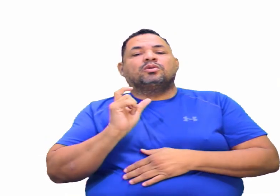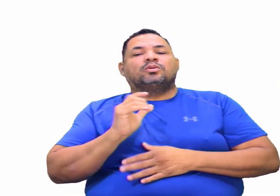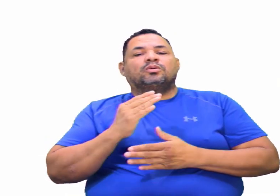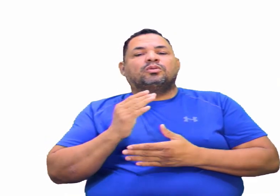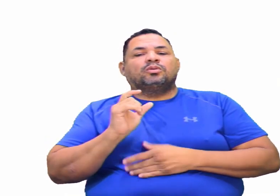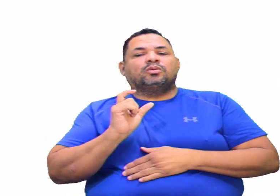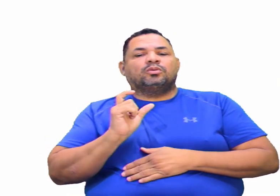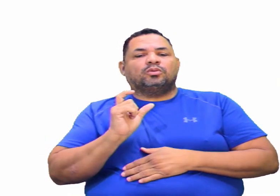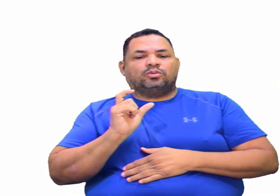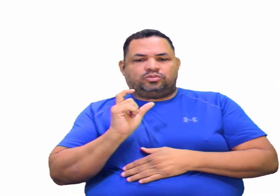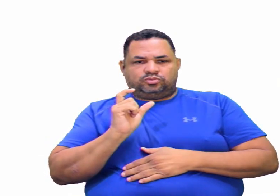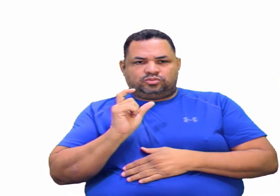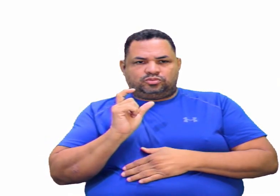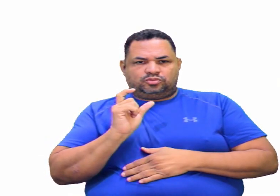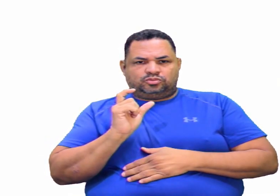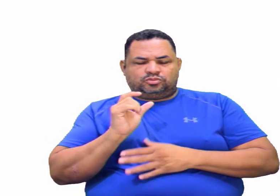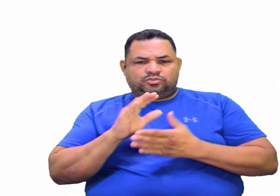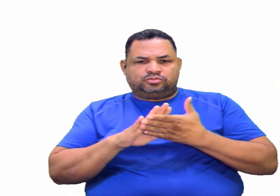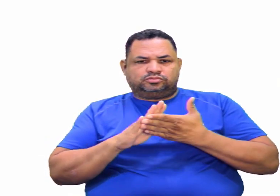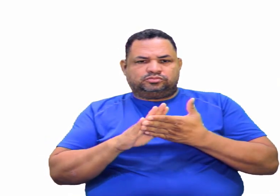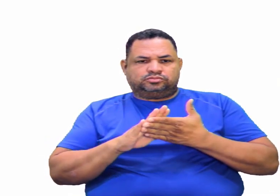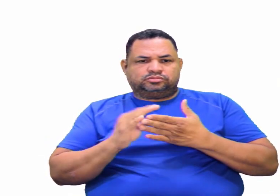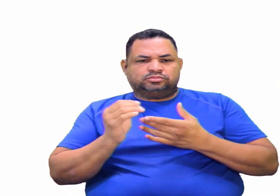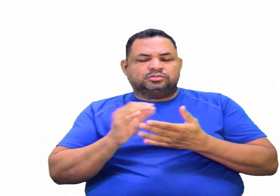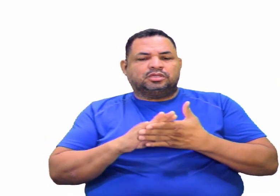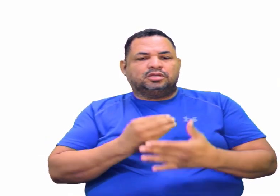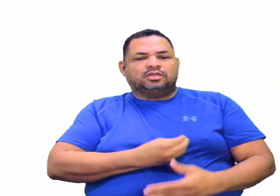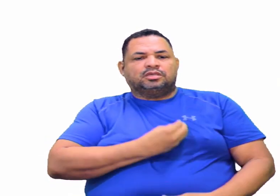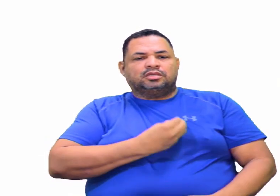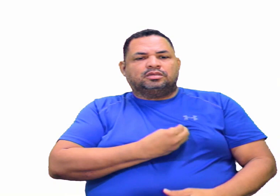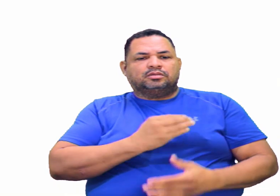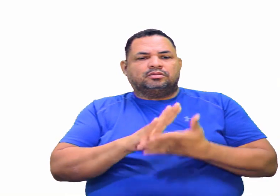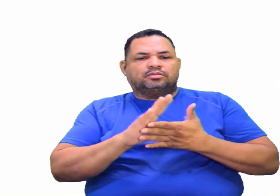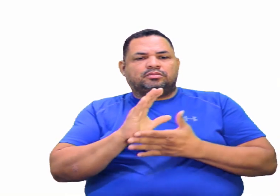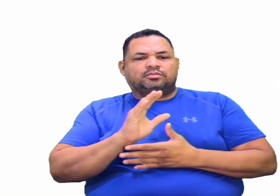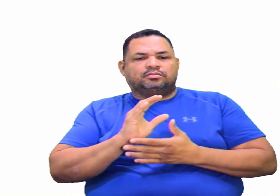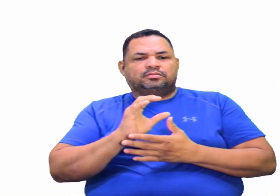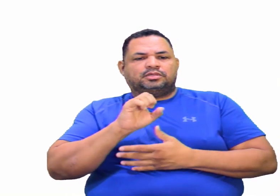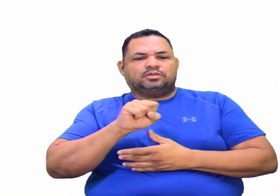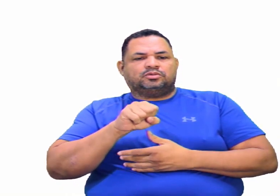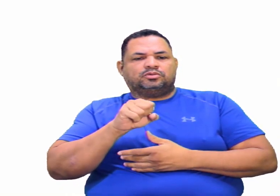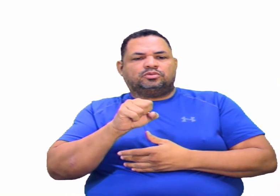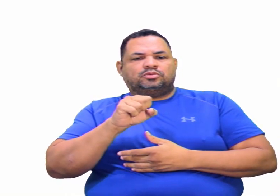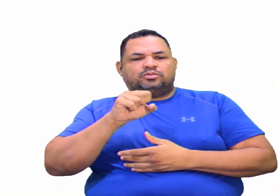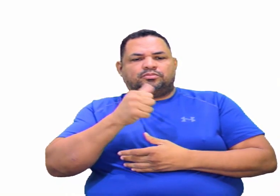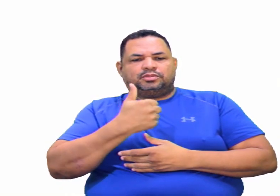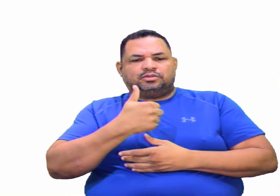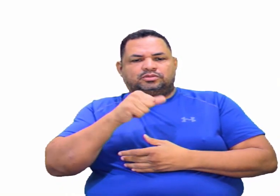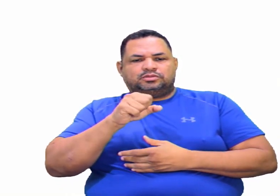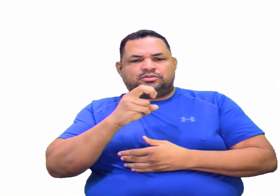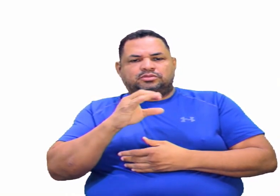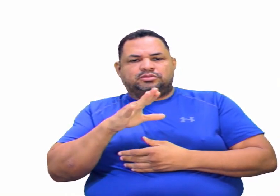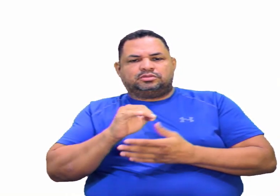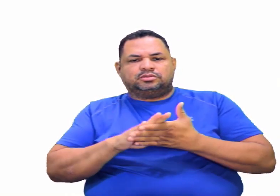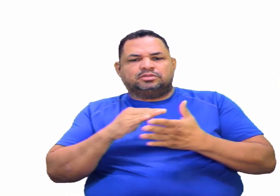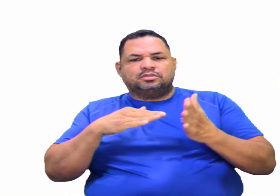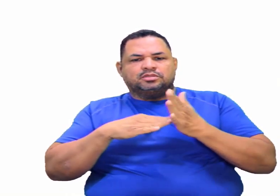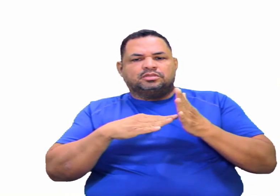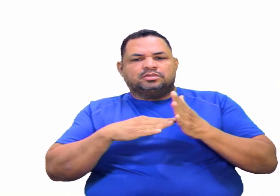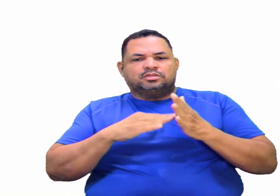e que viveu de 1856 a 1939. Então, o